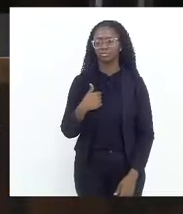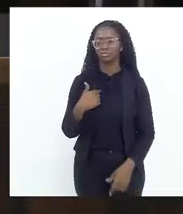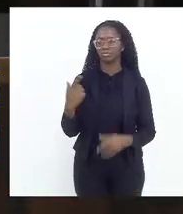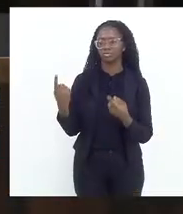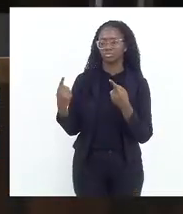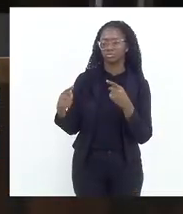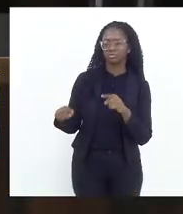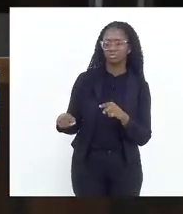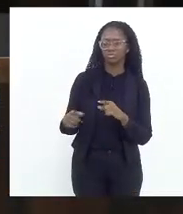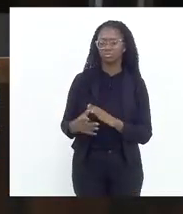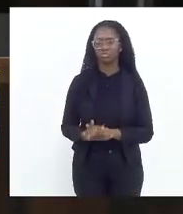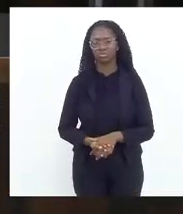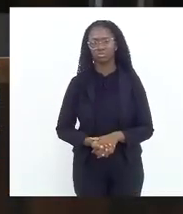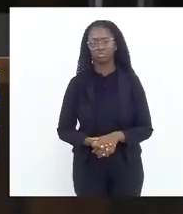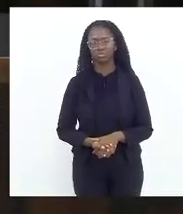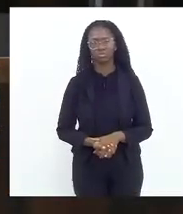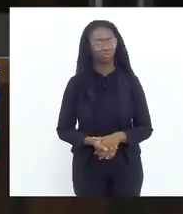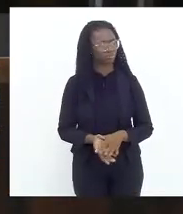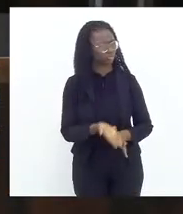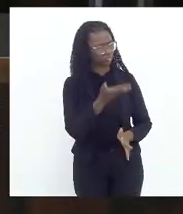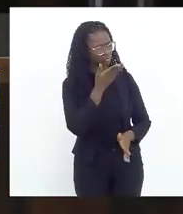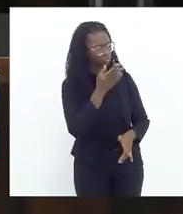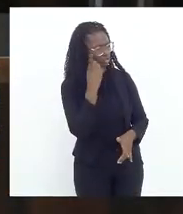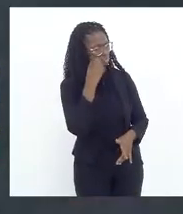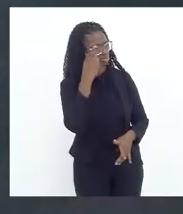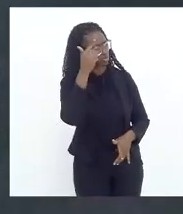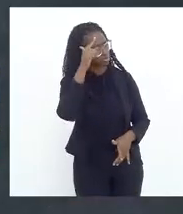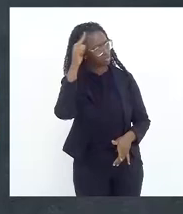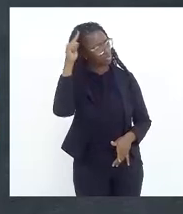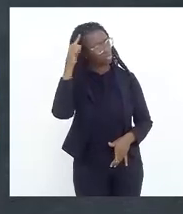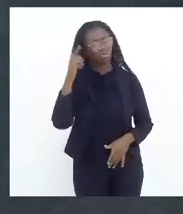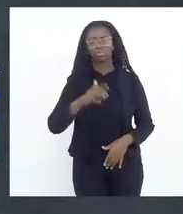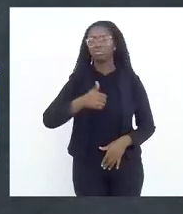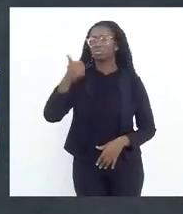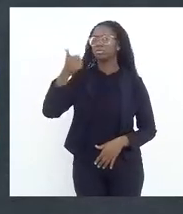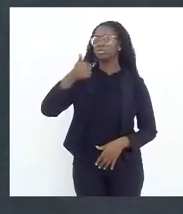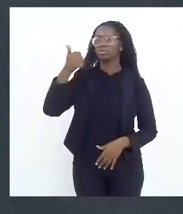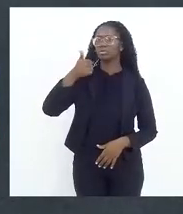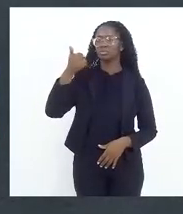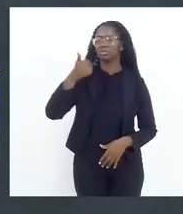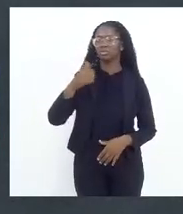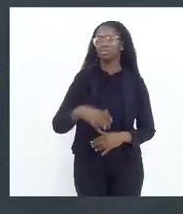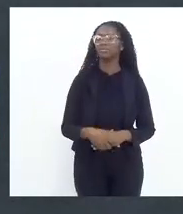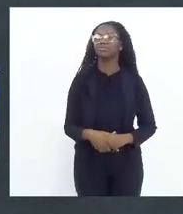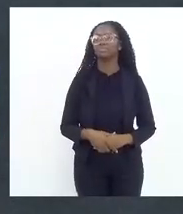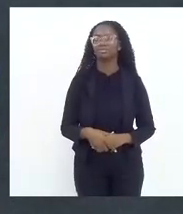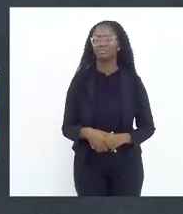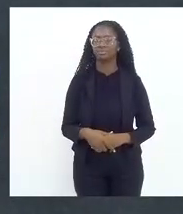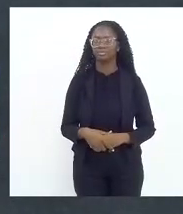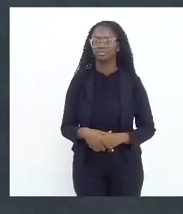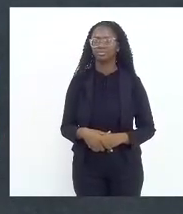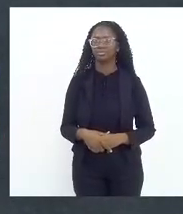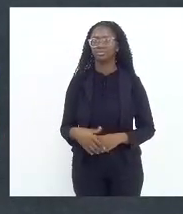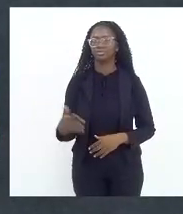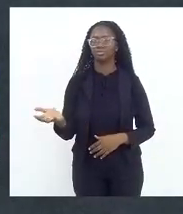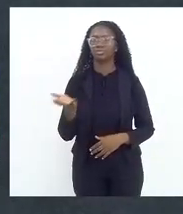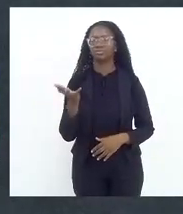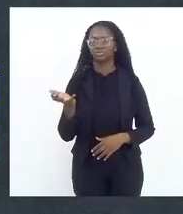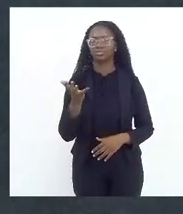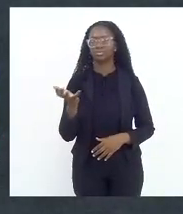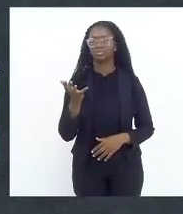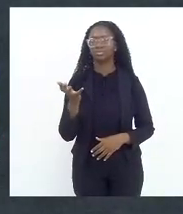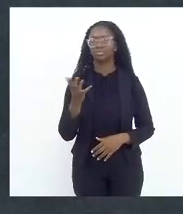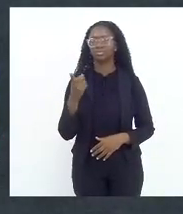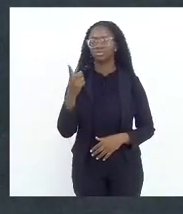presidente. Pois não, deputado Luiz Paulo. Primeiro, senhora presidente, quero comunicar ao